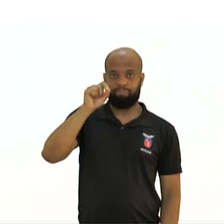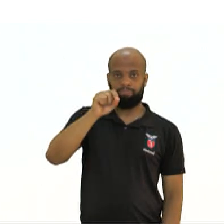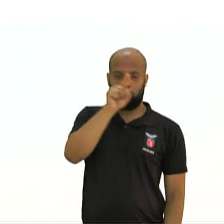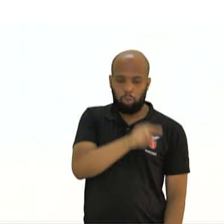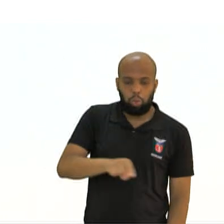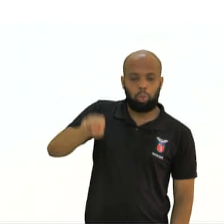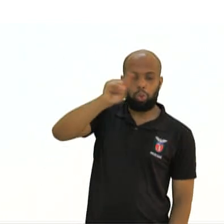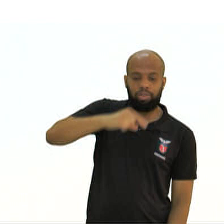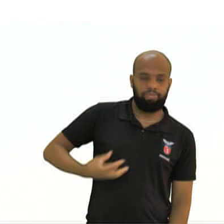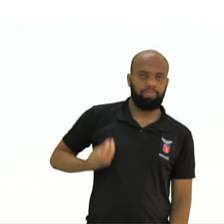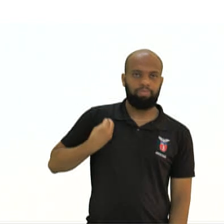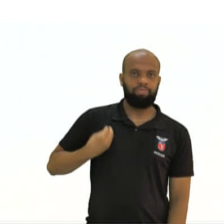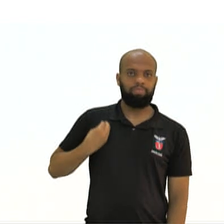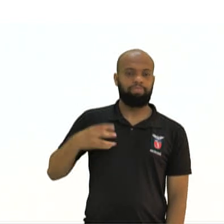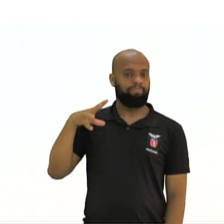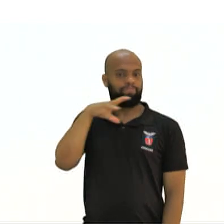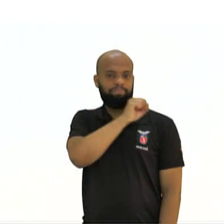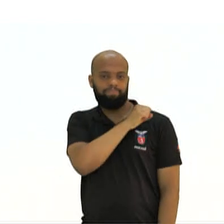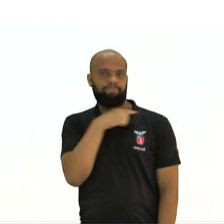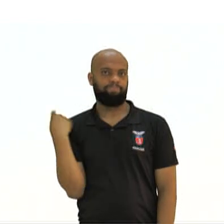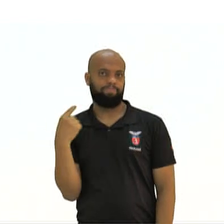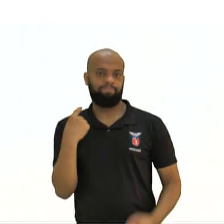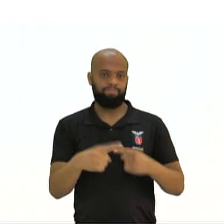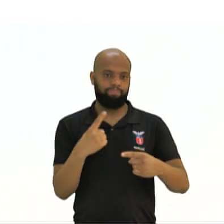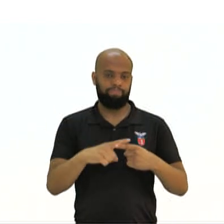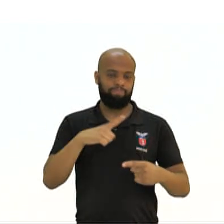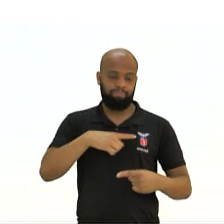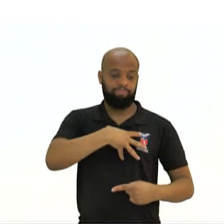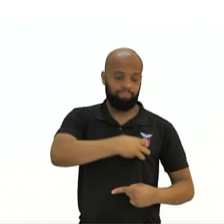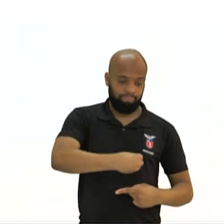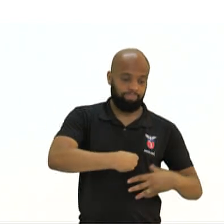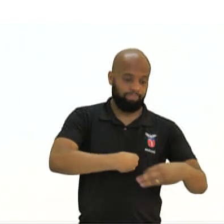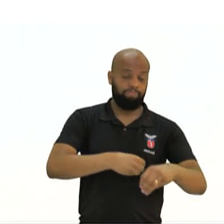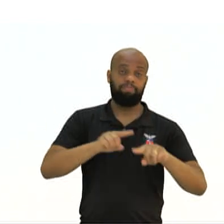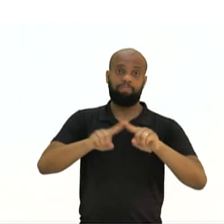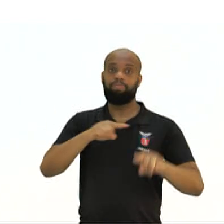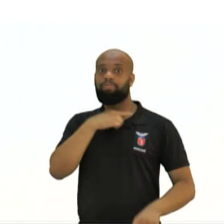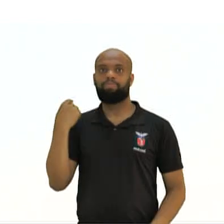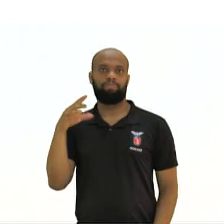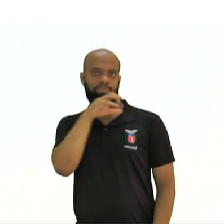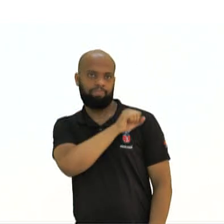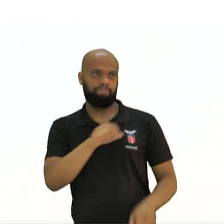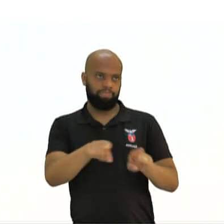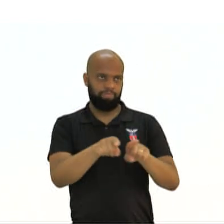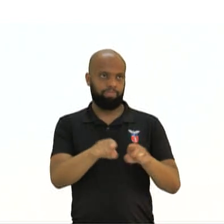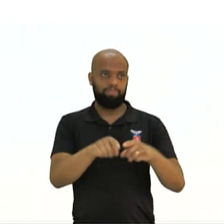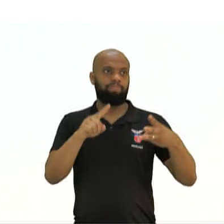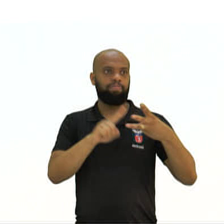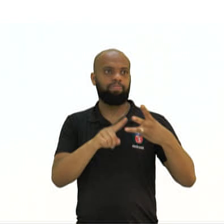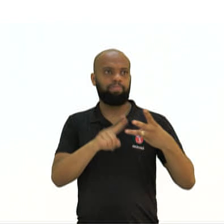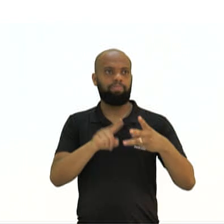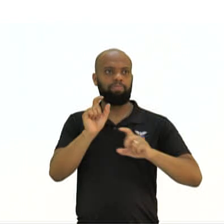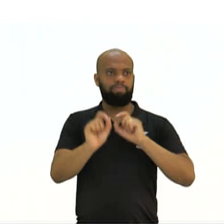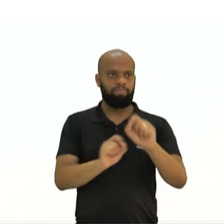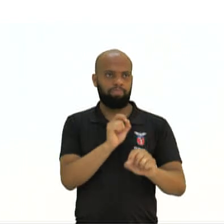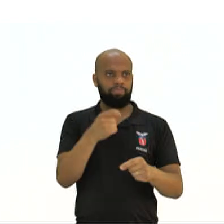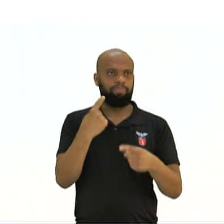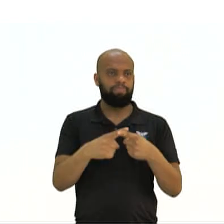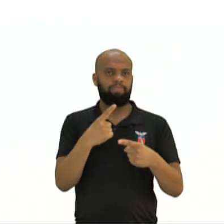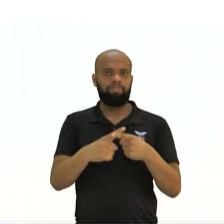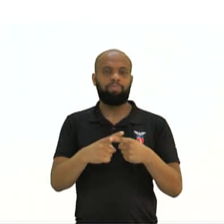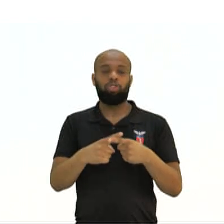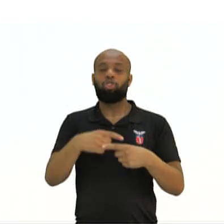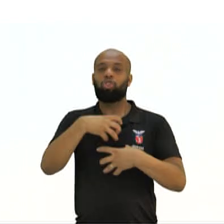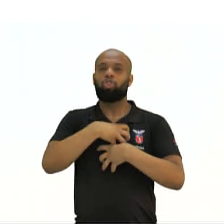vida curto, no caso, a reprodução dentro desse ciclo, foi fundamental. Terceiro, o fato de serem